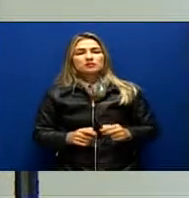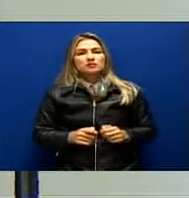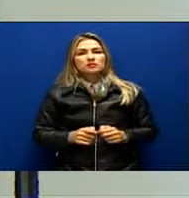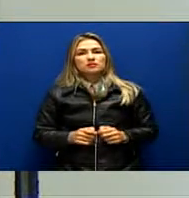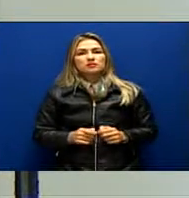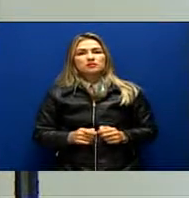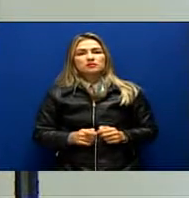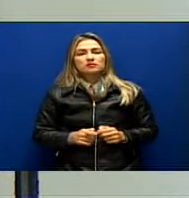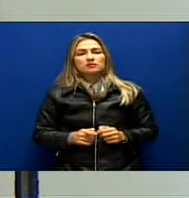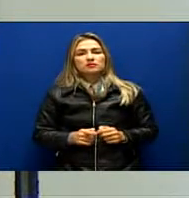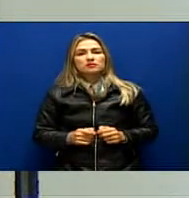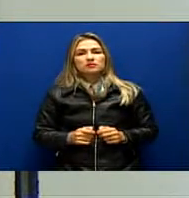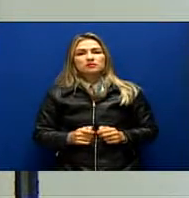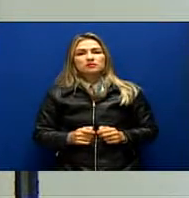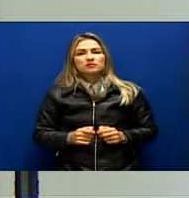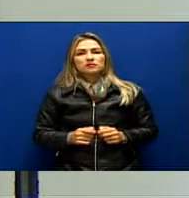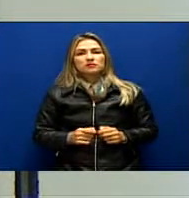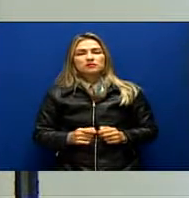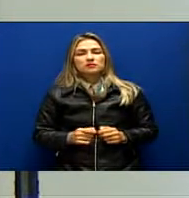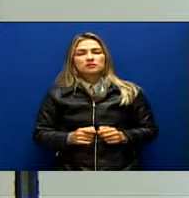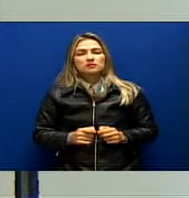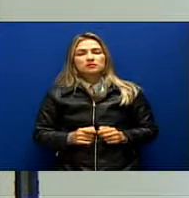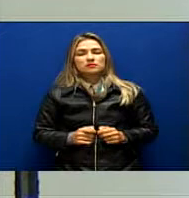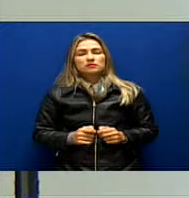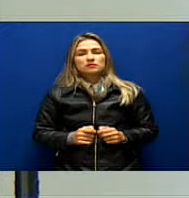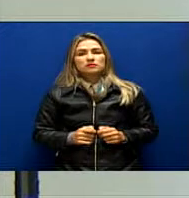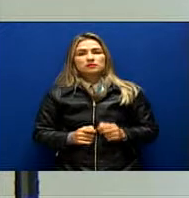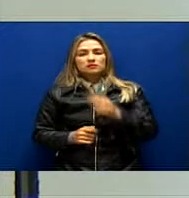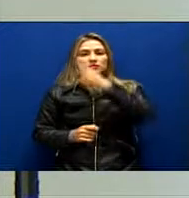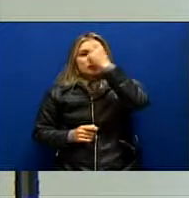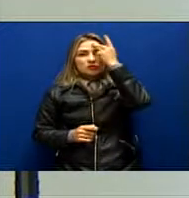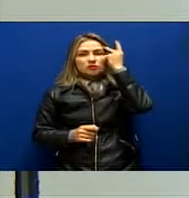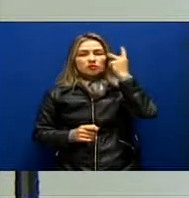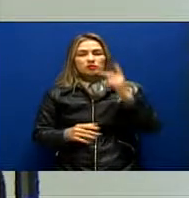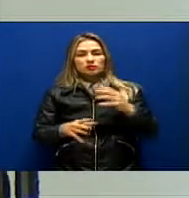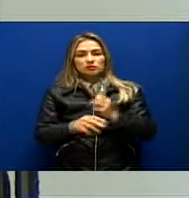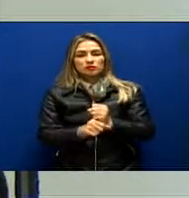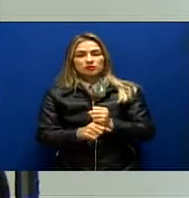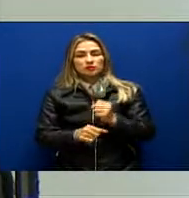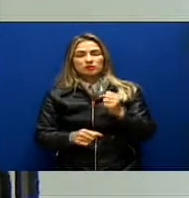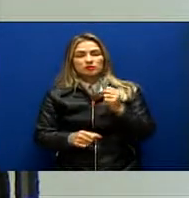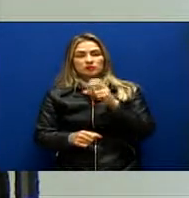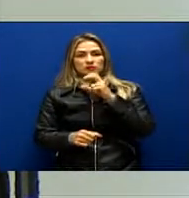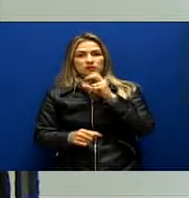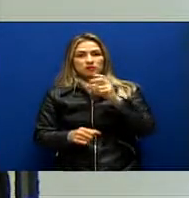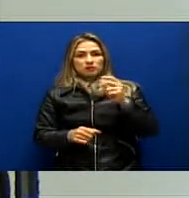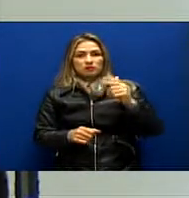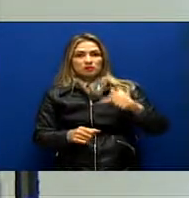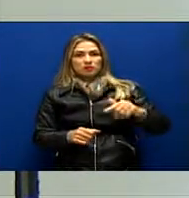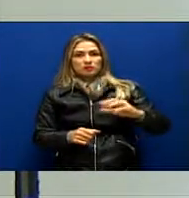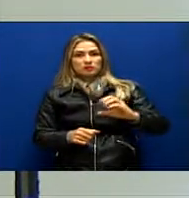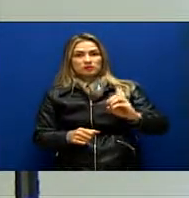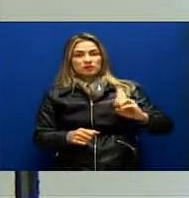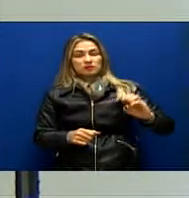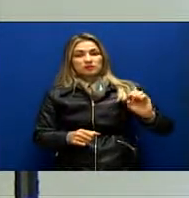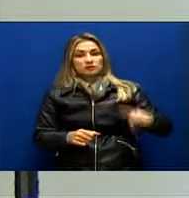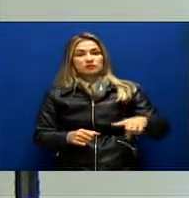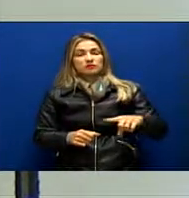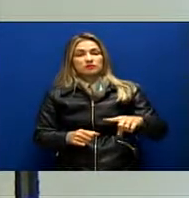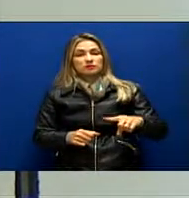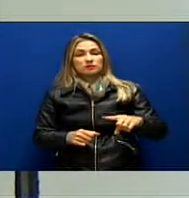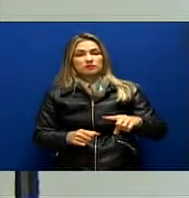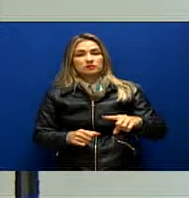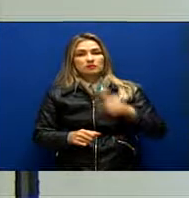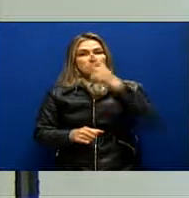eu desafio os 700 mil habitantes dessa cidade, se nos 24 anos que eu moro aqui, se alguém já me